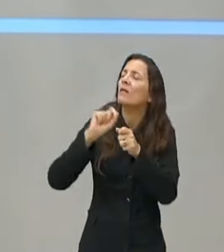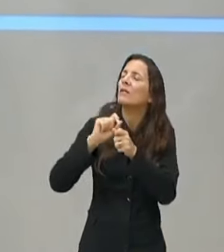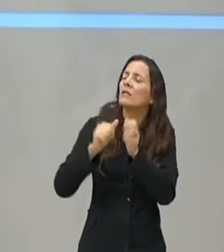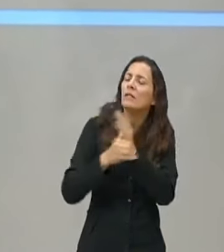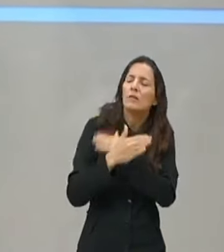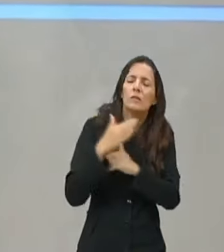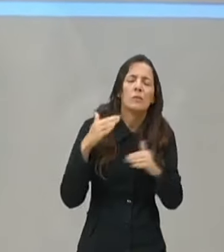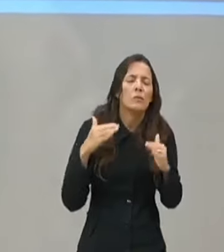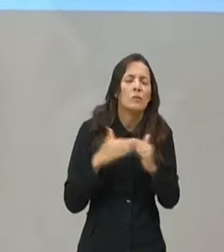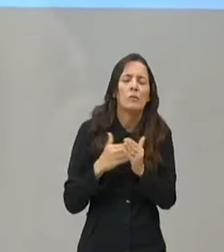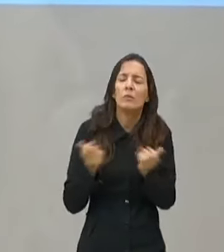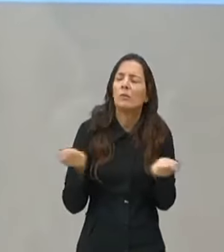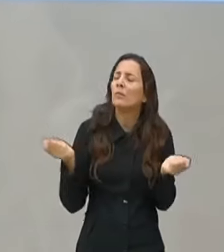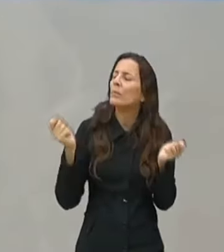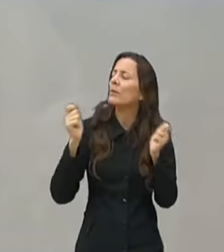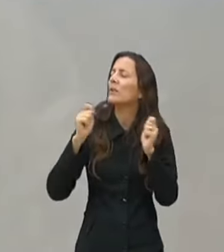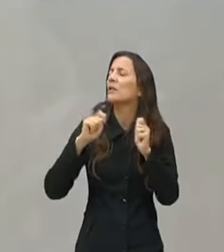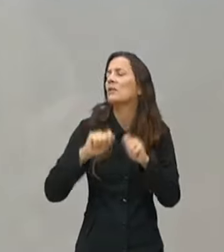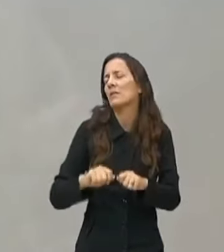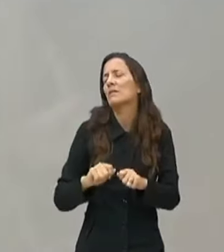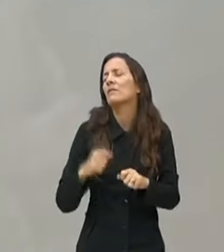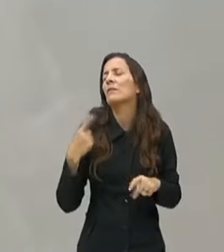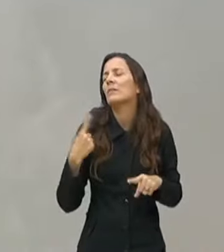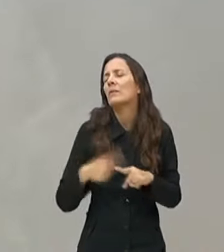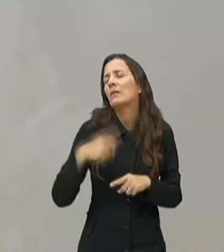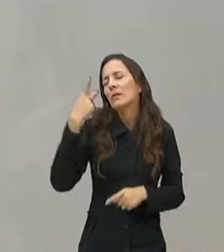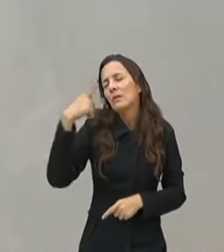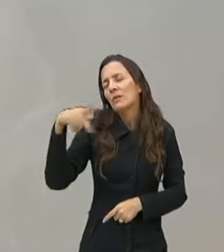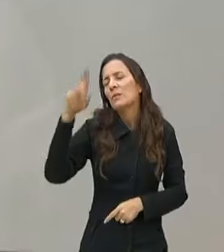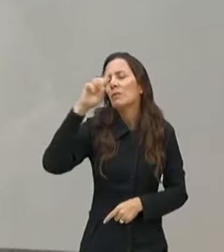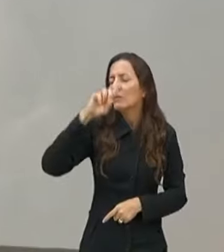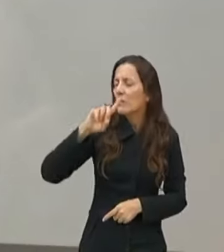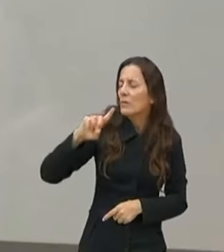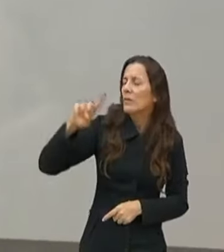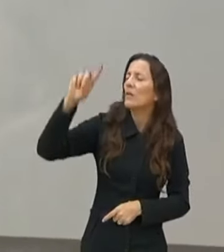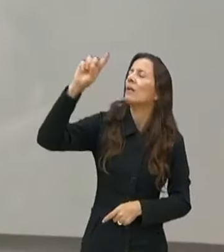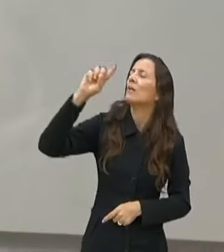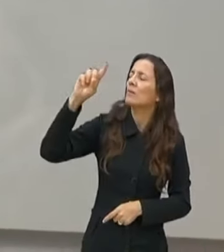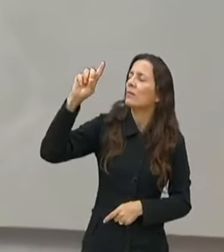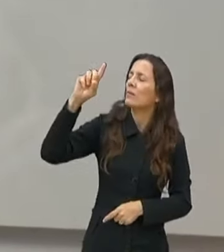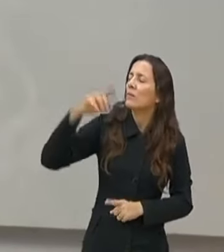Jó. Aleluia, aleluia,